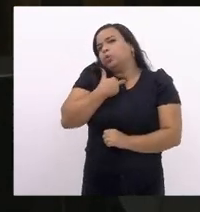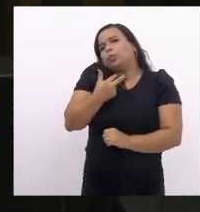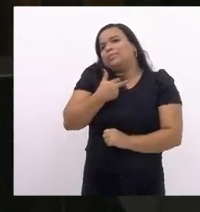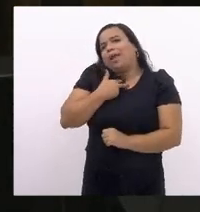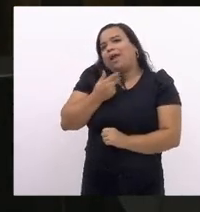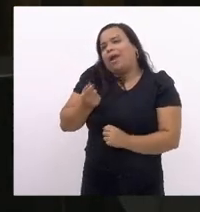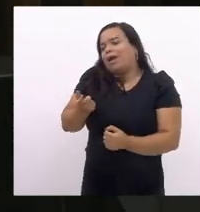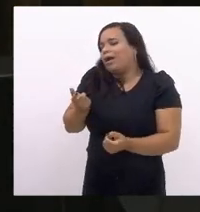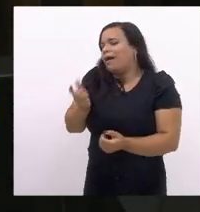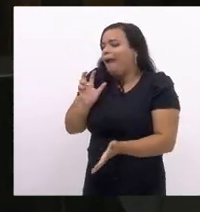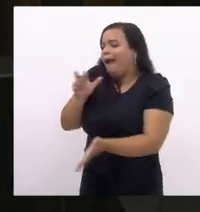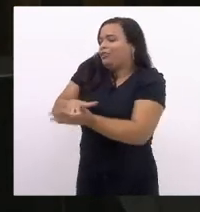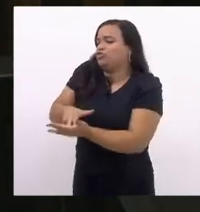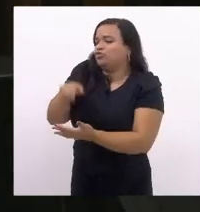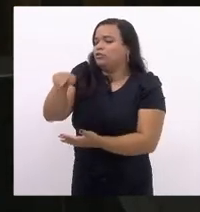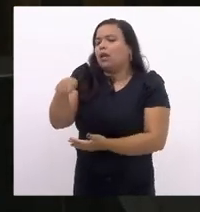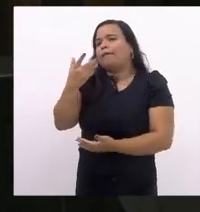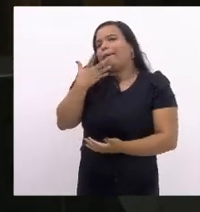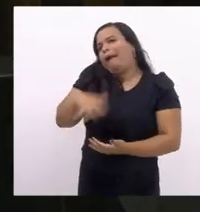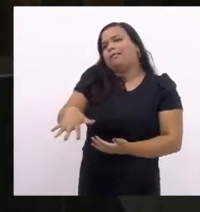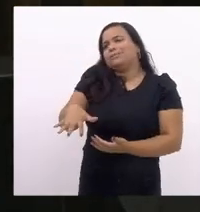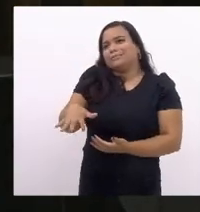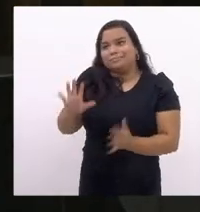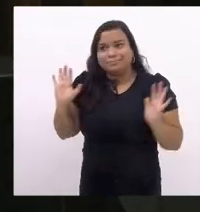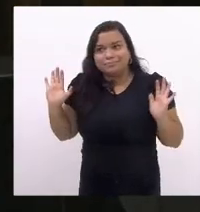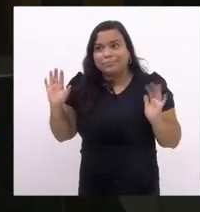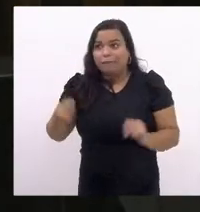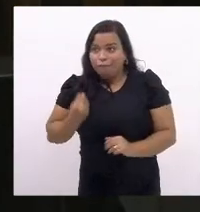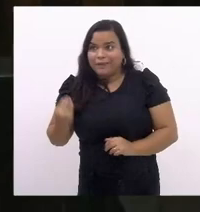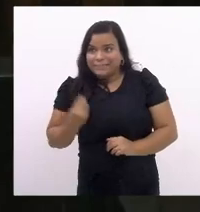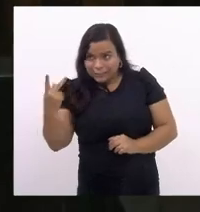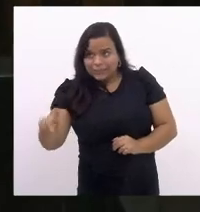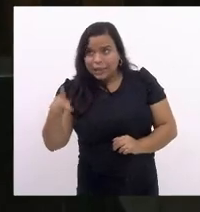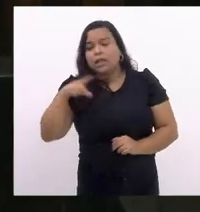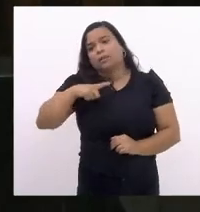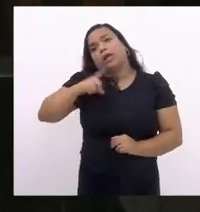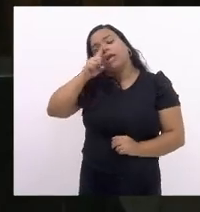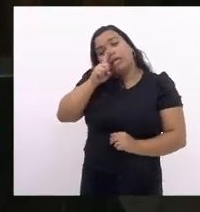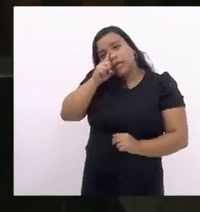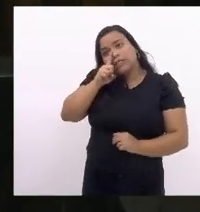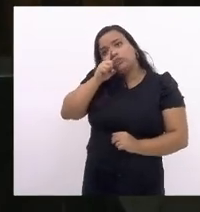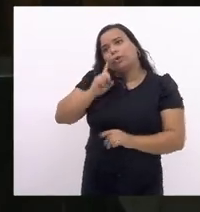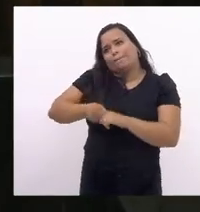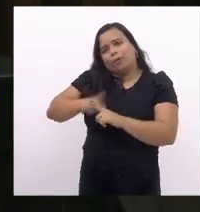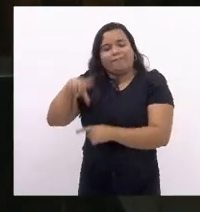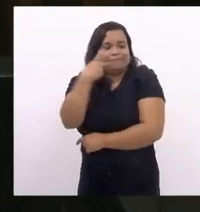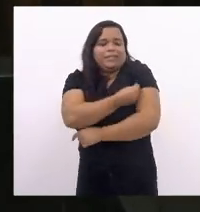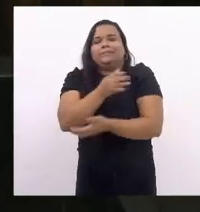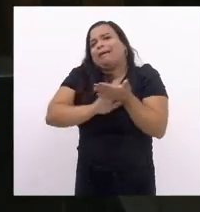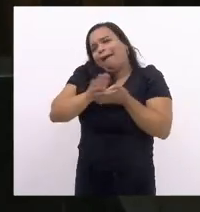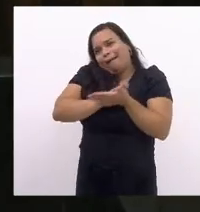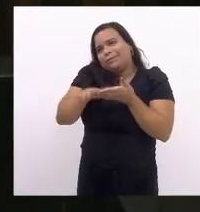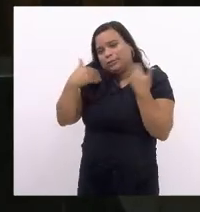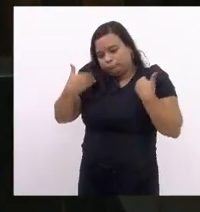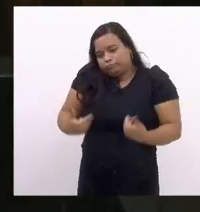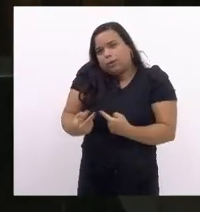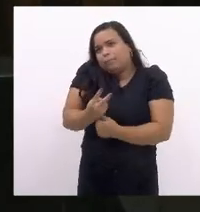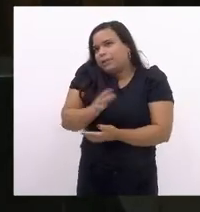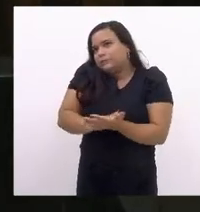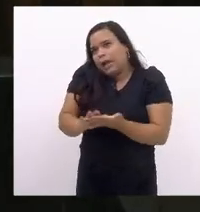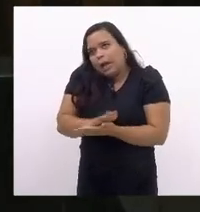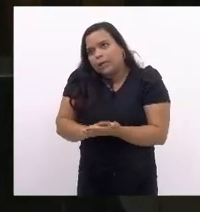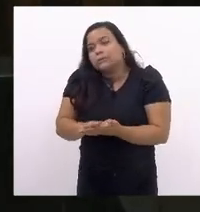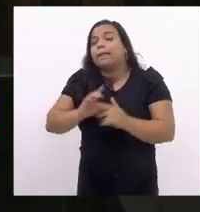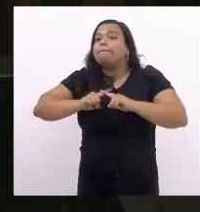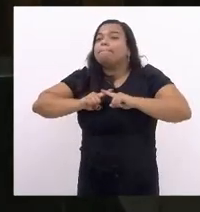criança. Ela está com a vida dela num risco maior do que as outras, porque ela não se vacinou, e se ela